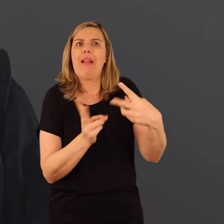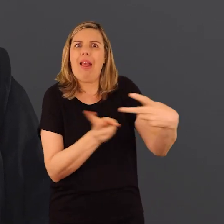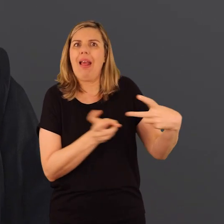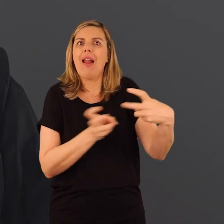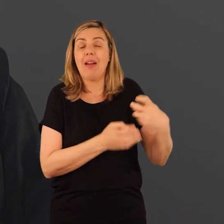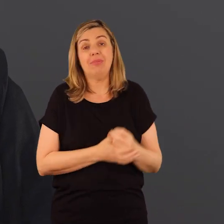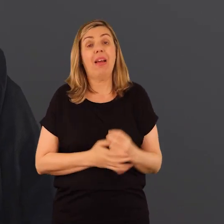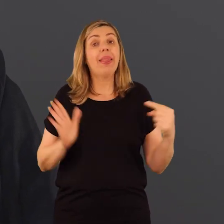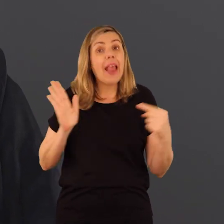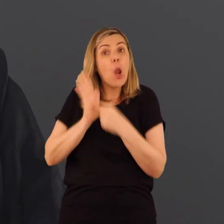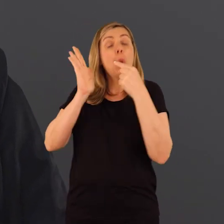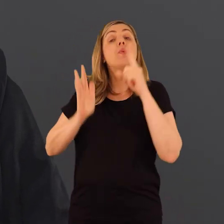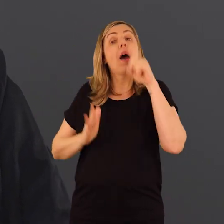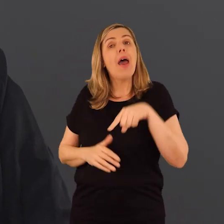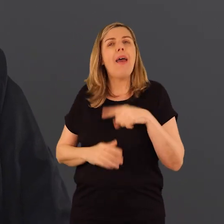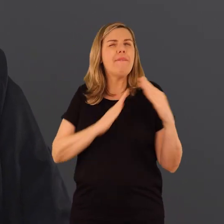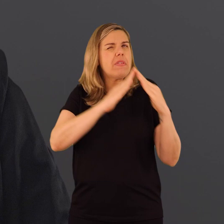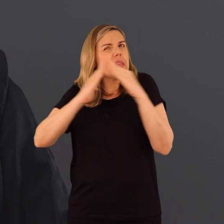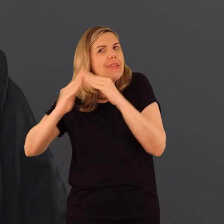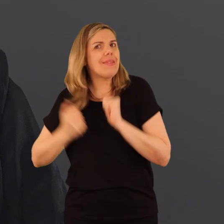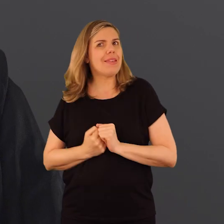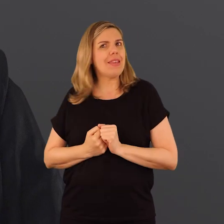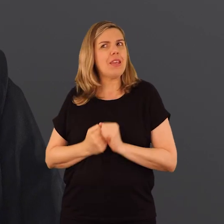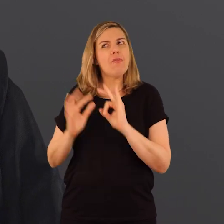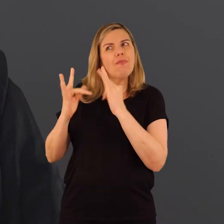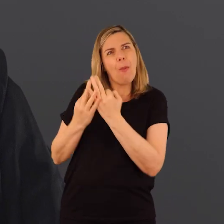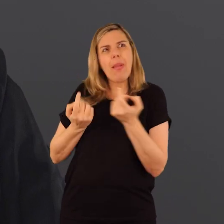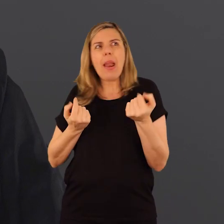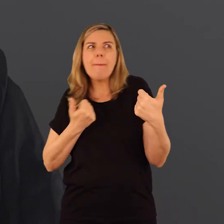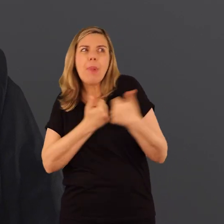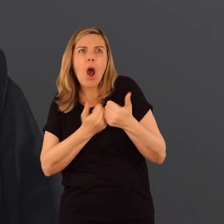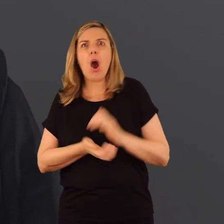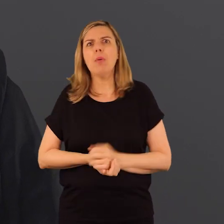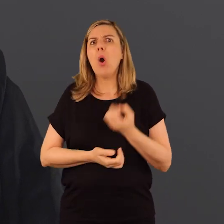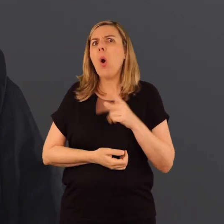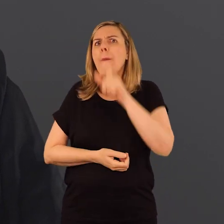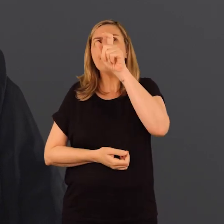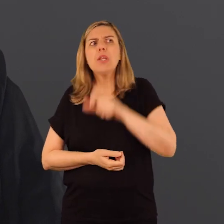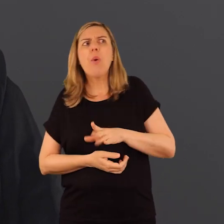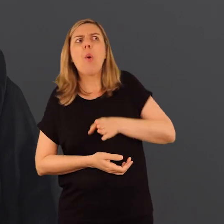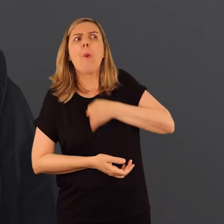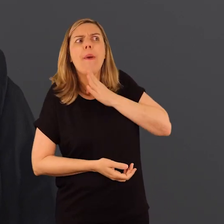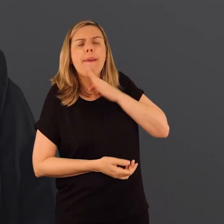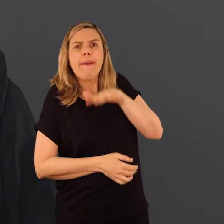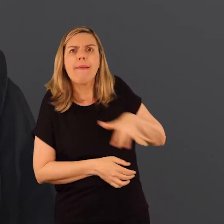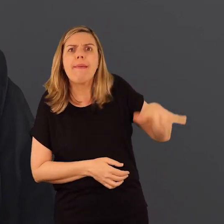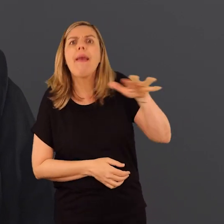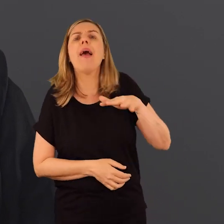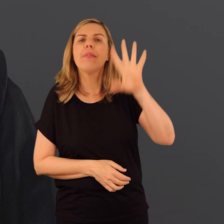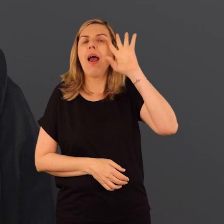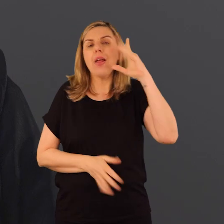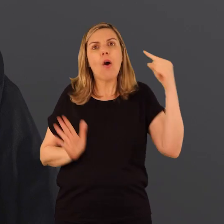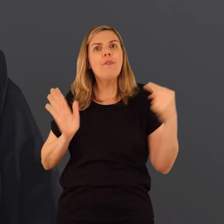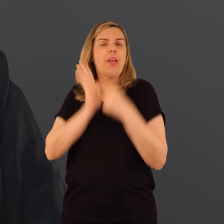exploradora. As denúncias chegam através de vizinhos, de familiares ou de pessoas que tomaram conhecimento da situação de